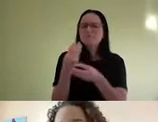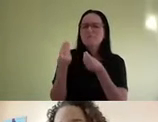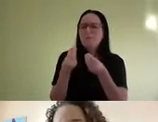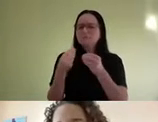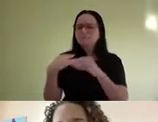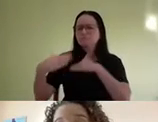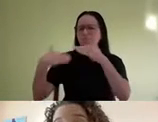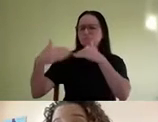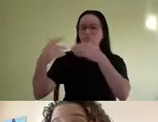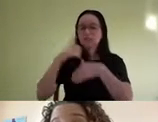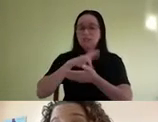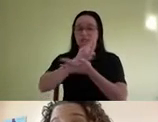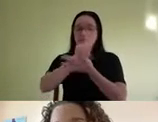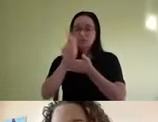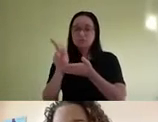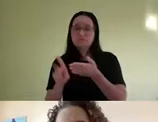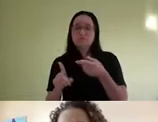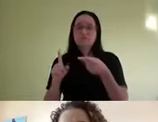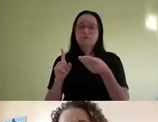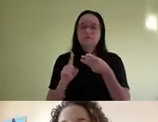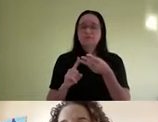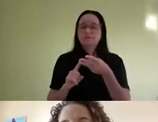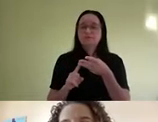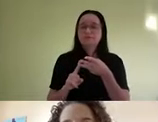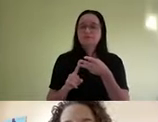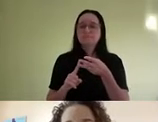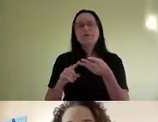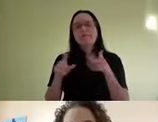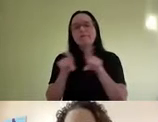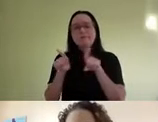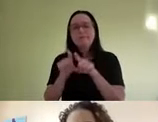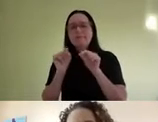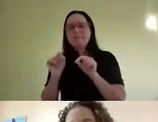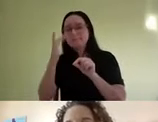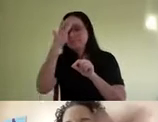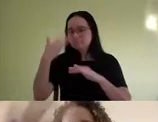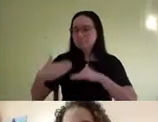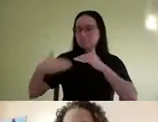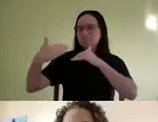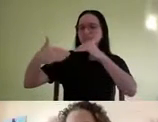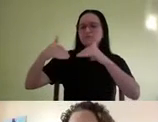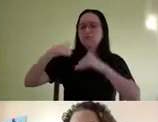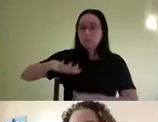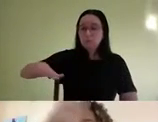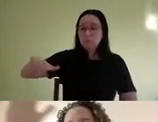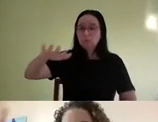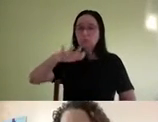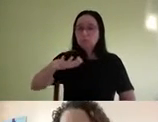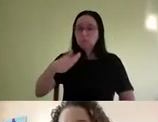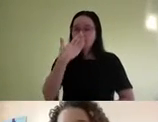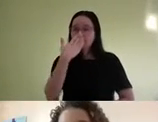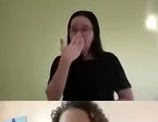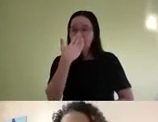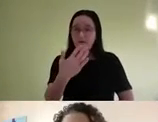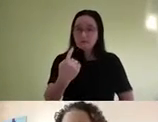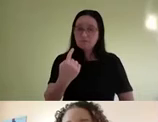a gente chama também de developer full stack, que é aquele desenvolvedor que atinge toda a camada, tanto da frente com a parte de